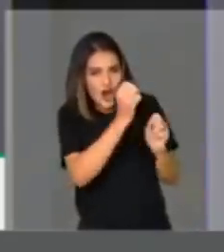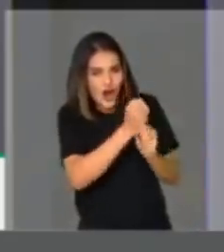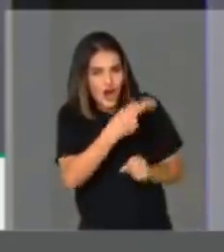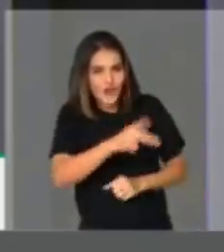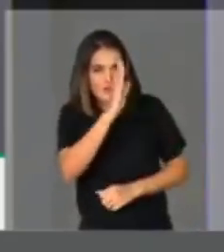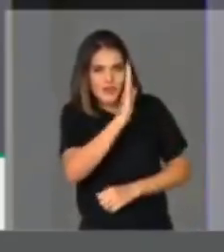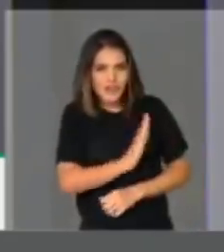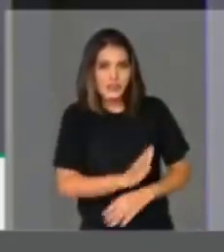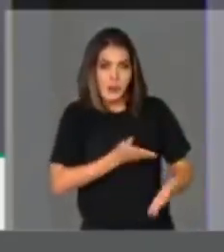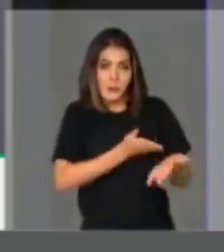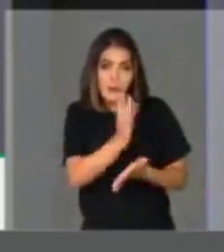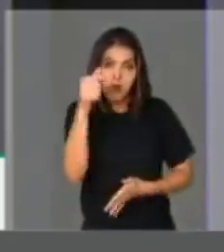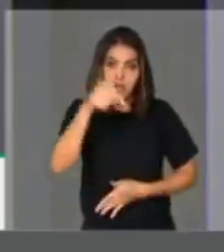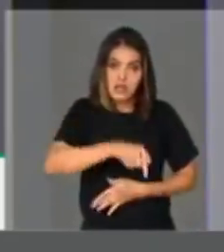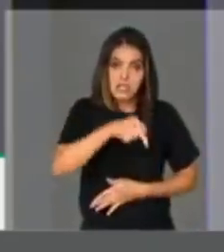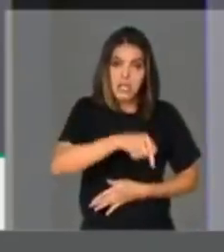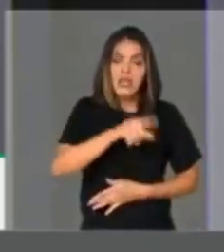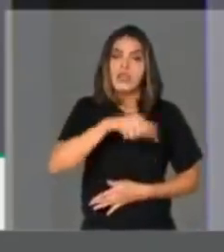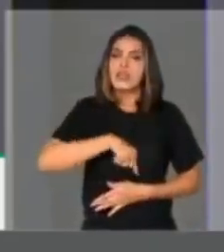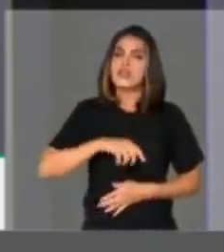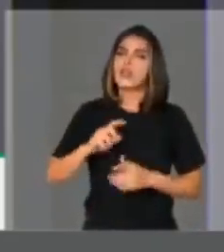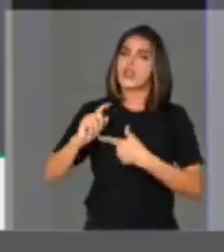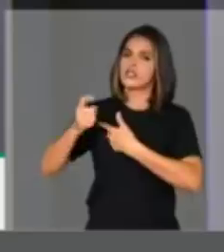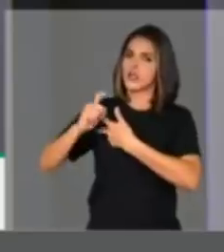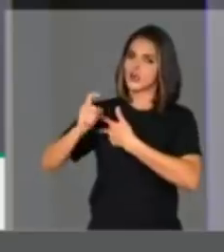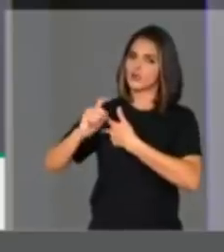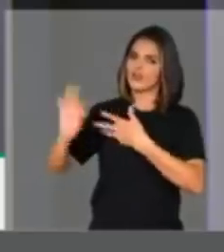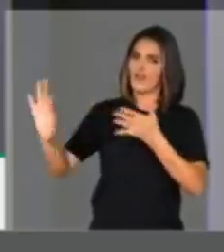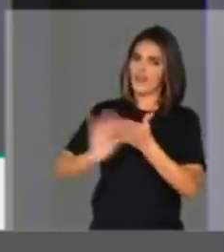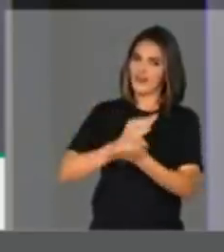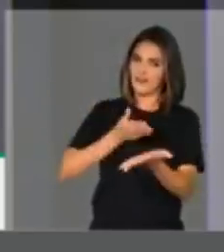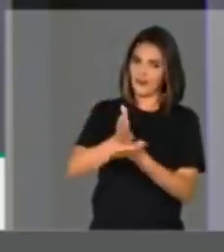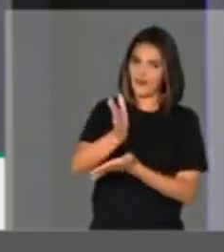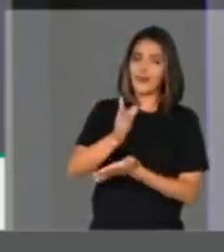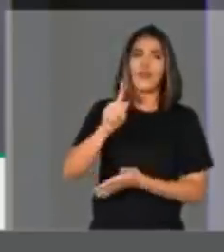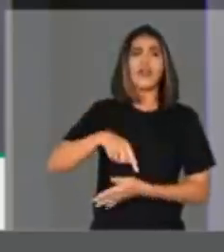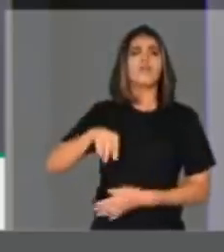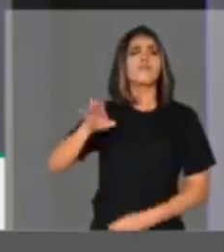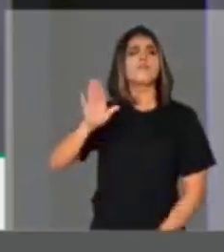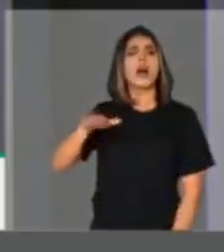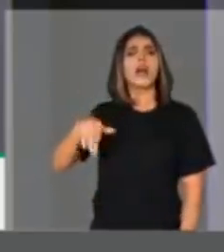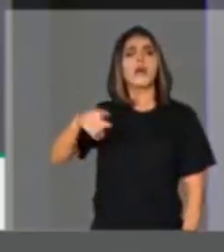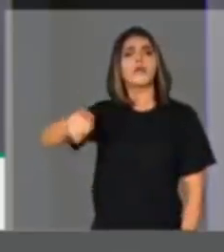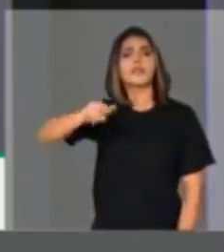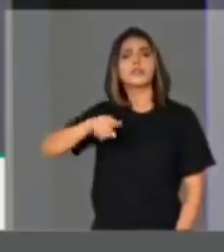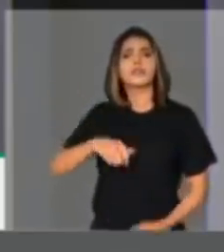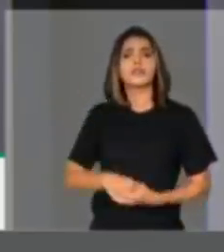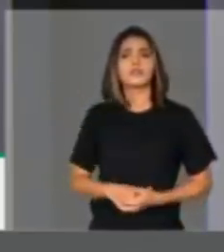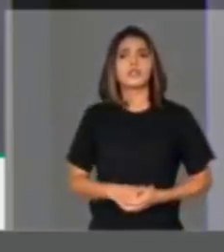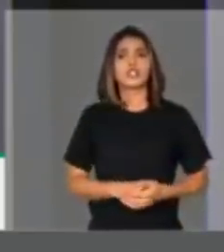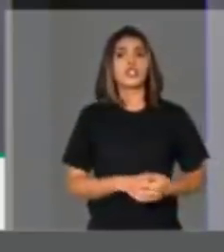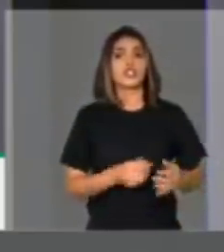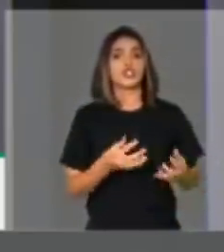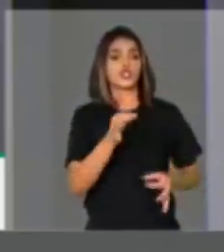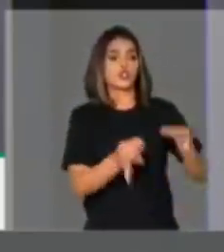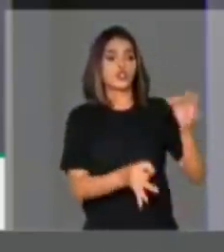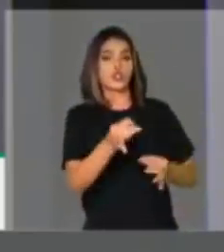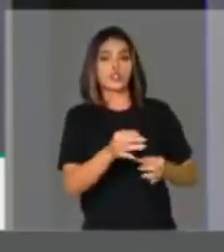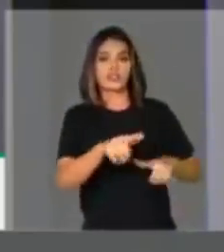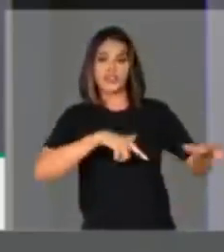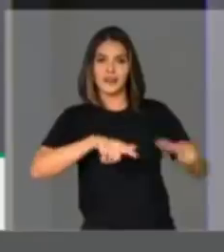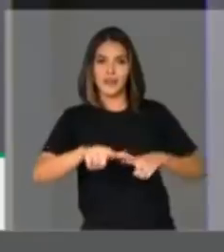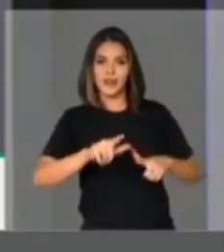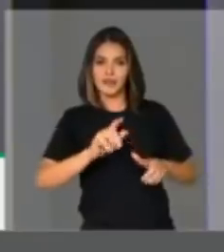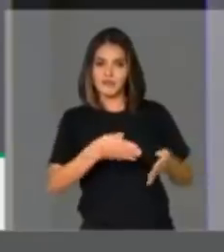que nós aprovamos aqui nesta casa, que foram executadas pelo Executivo, seria muito mais barato que a gente fechasse a justiça do trabalho e pagasse o